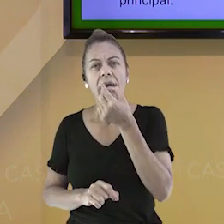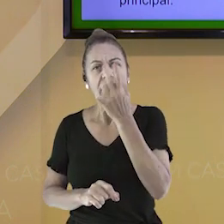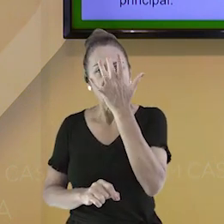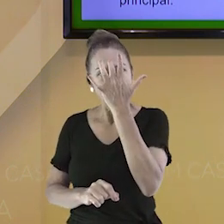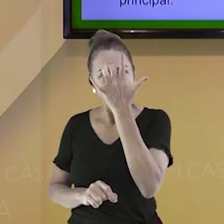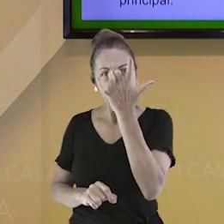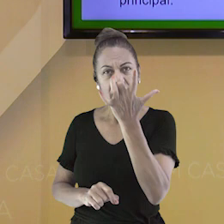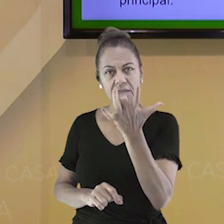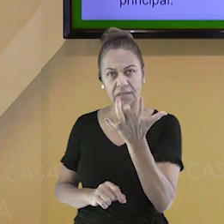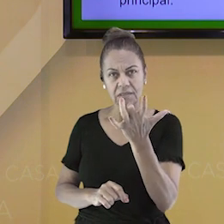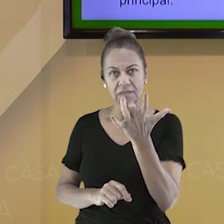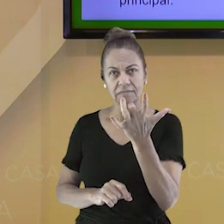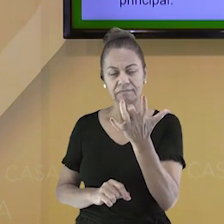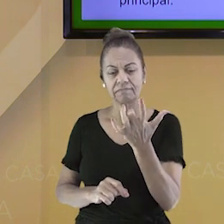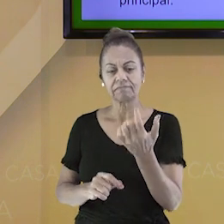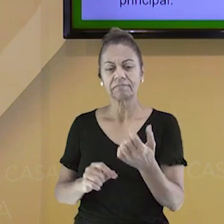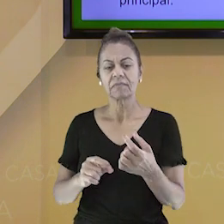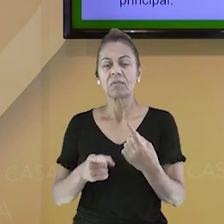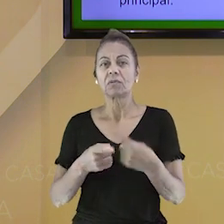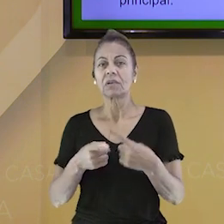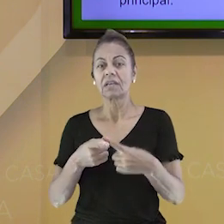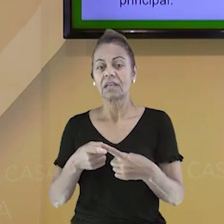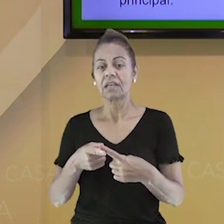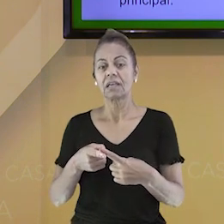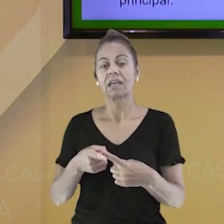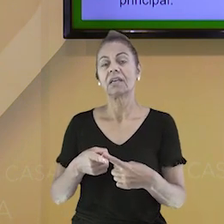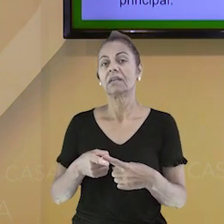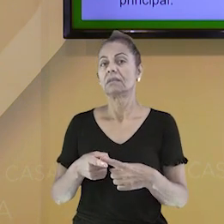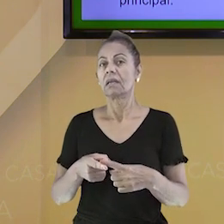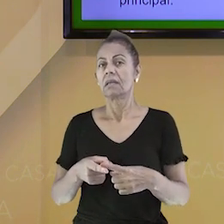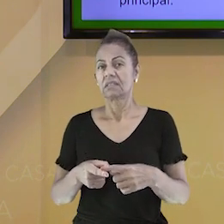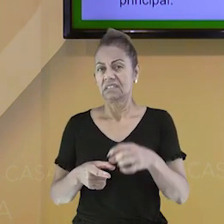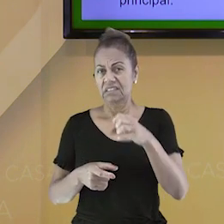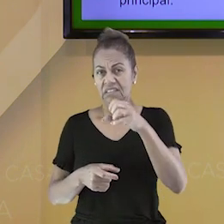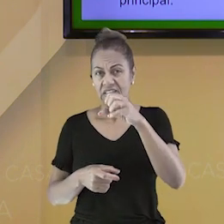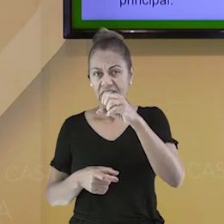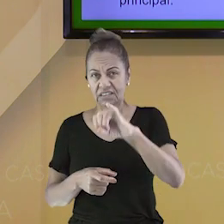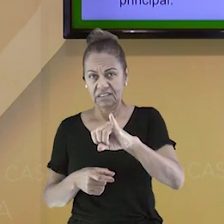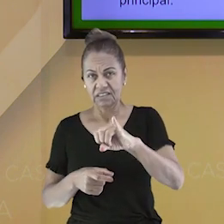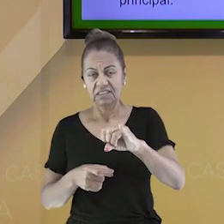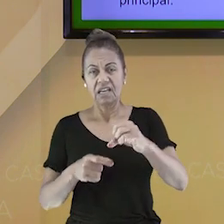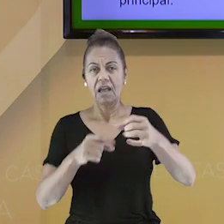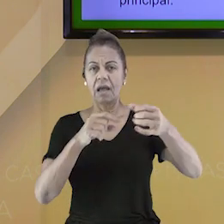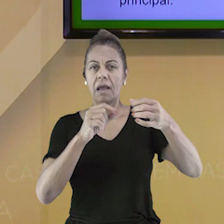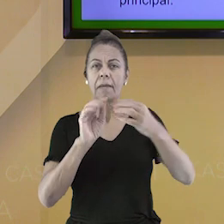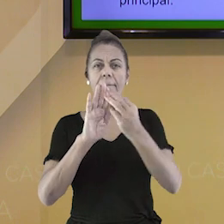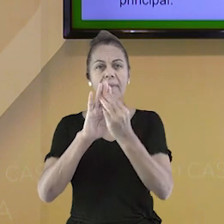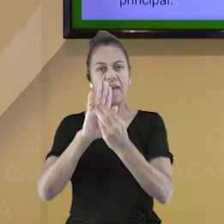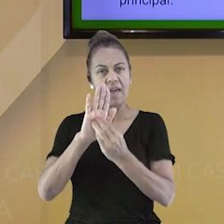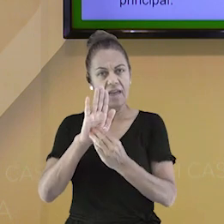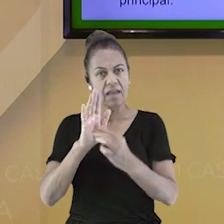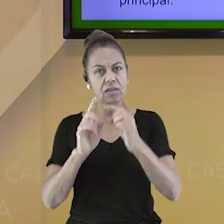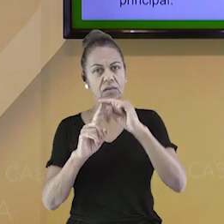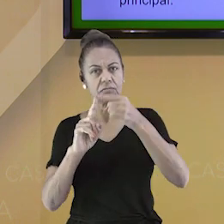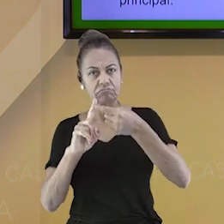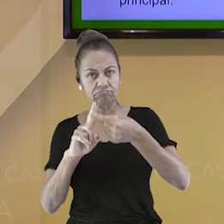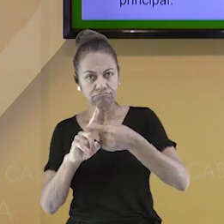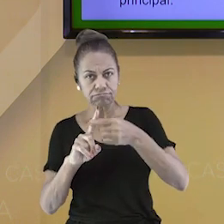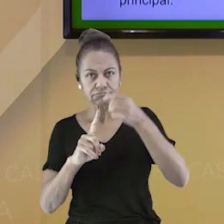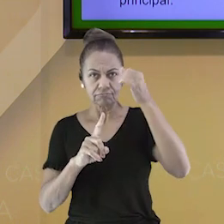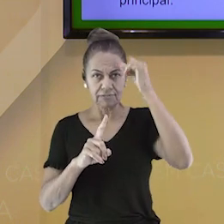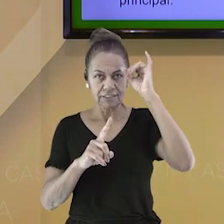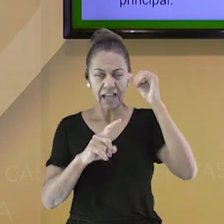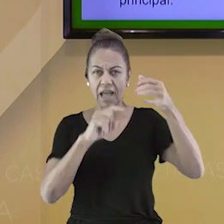Gente, ela se enquadra em situações que nós chamamos de emergenciais. Por quê? Só devem ser usadas em situações que fogem a todas as